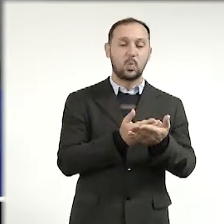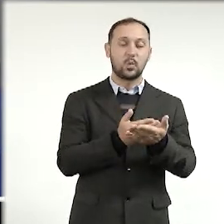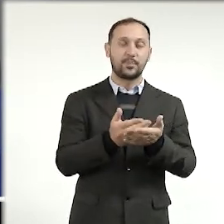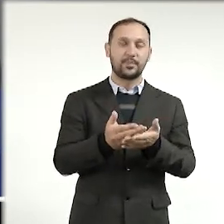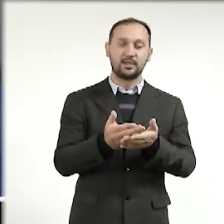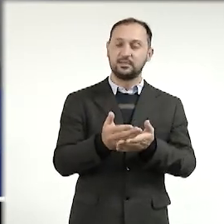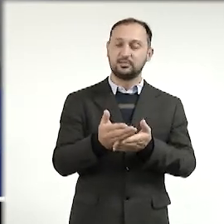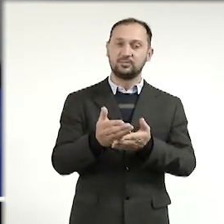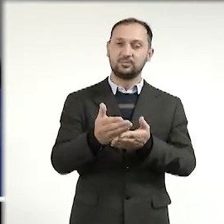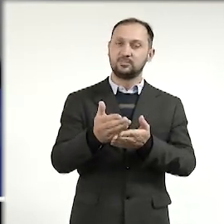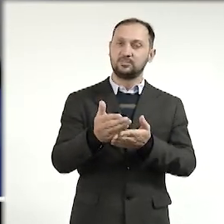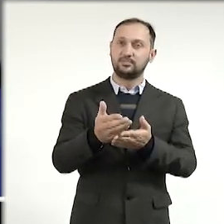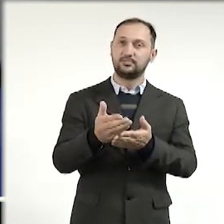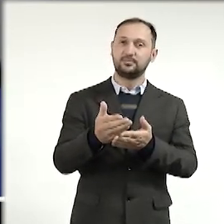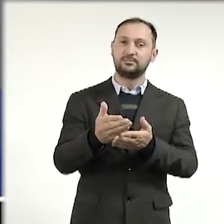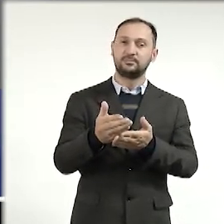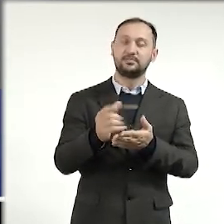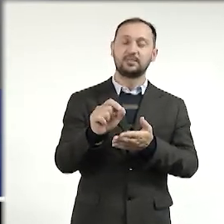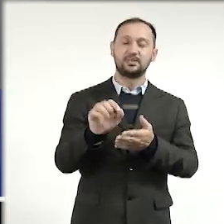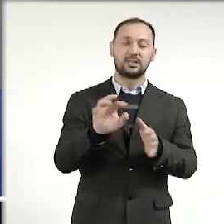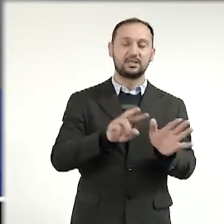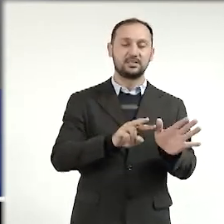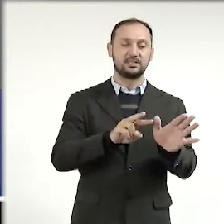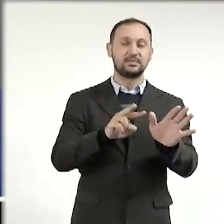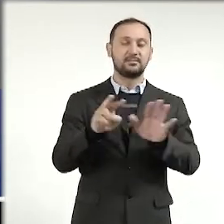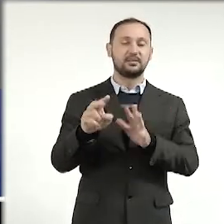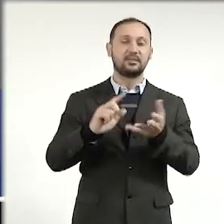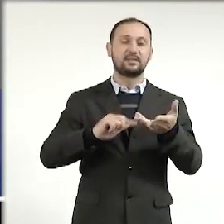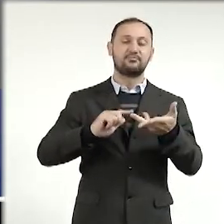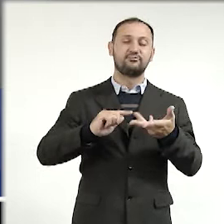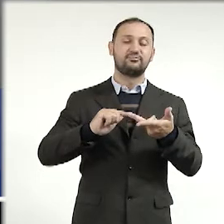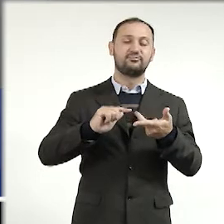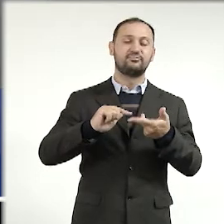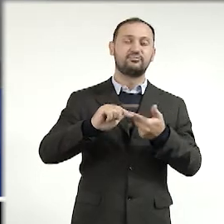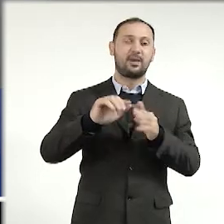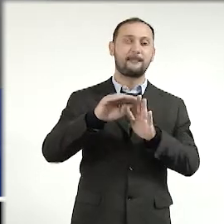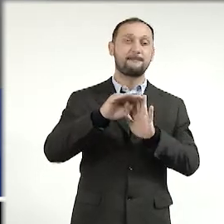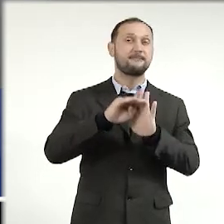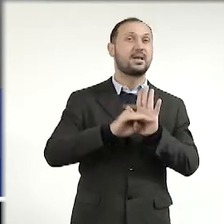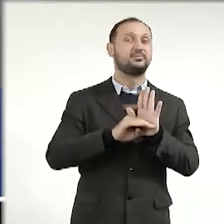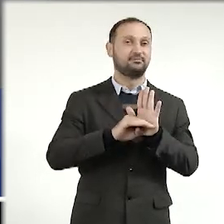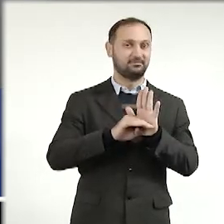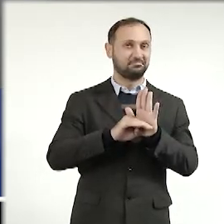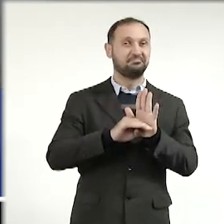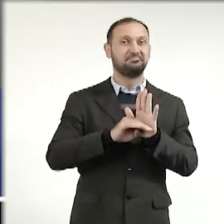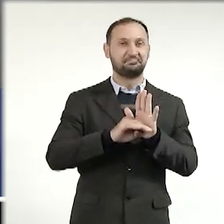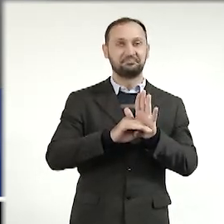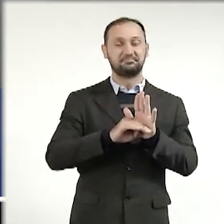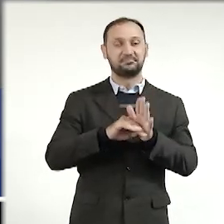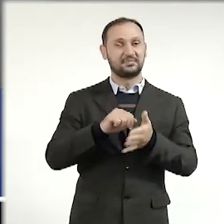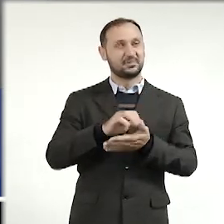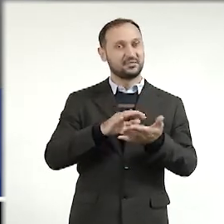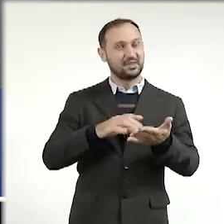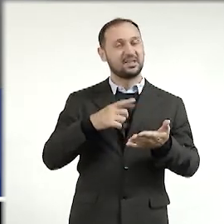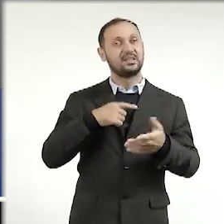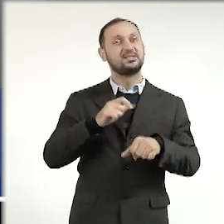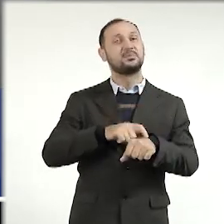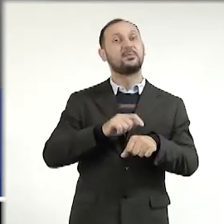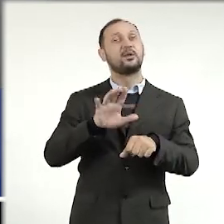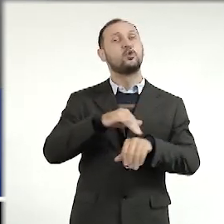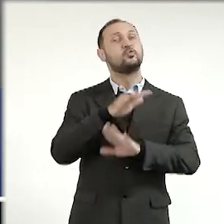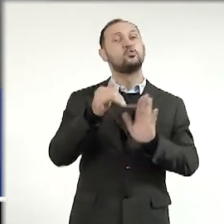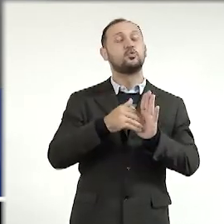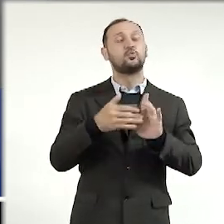do início dessa grande semana que tem várias atividades e nesse ano vai